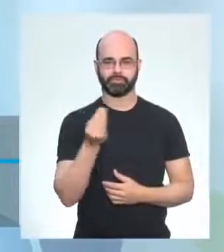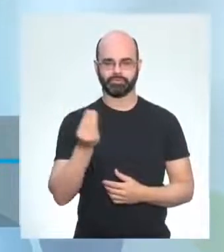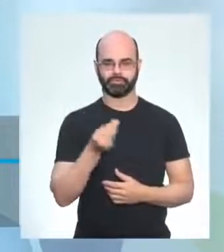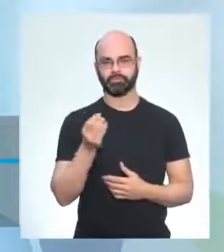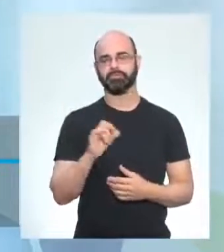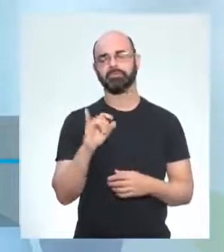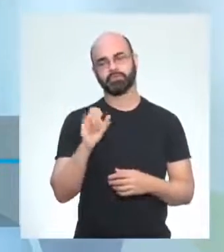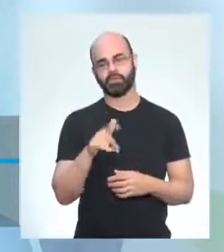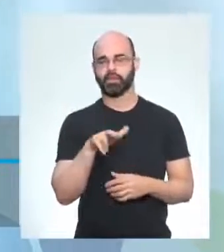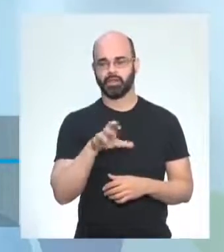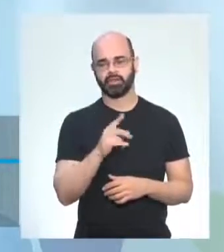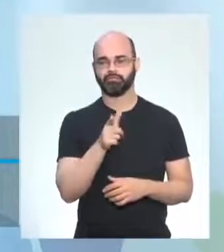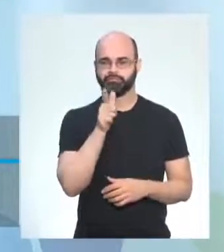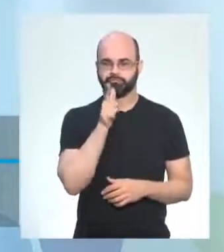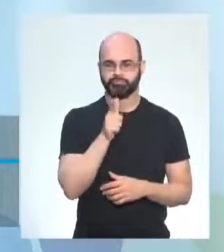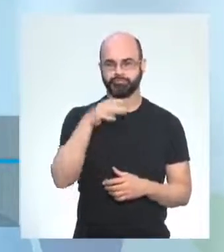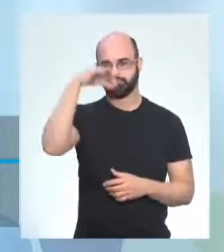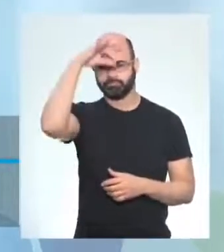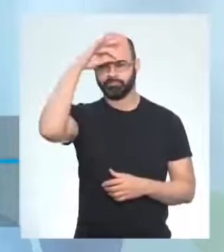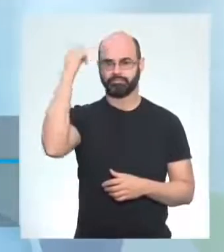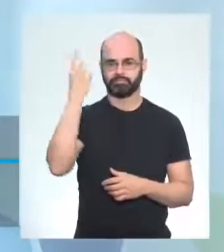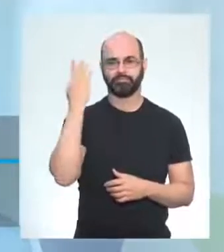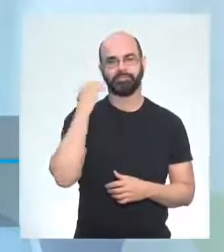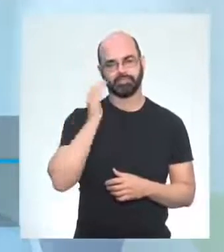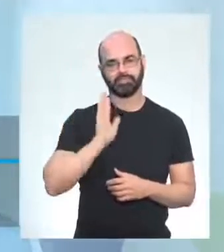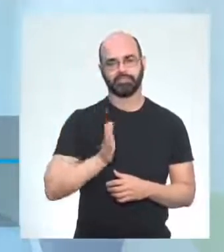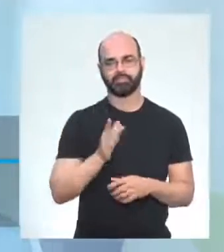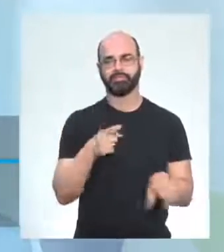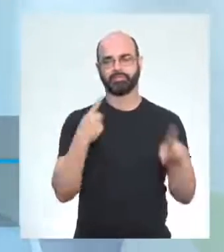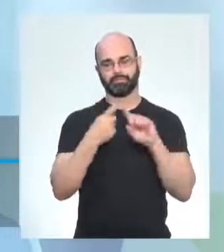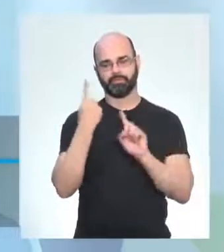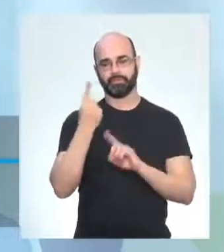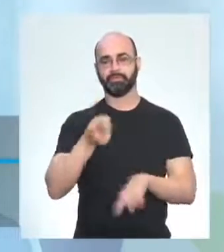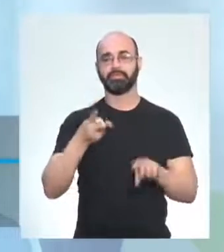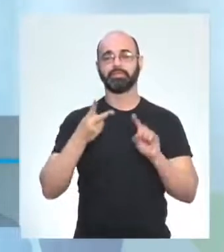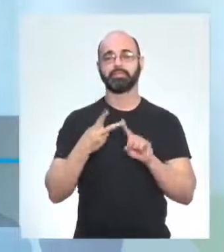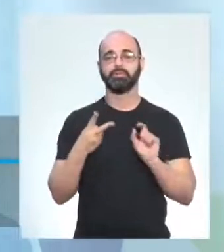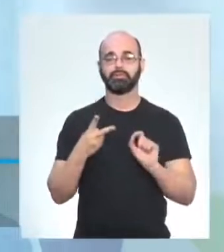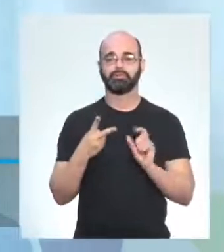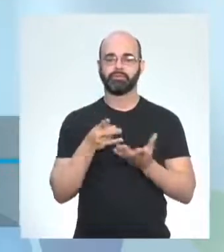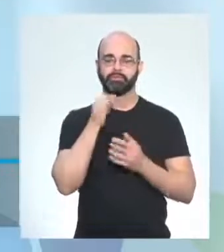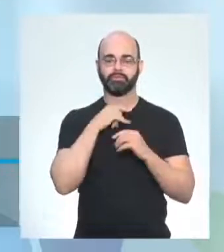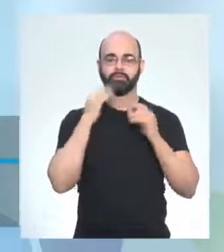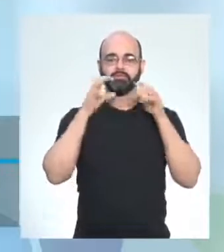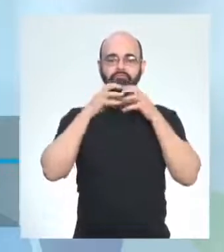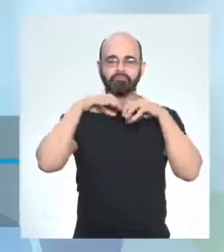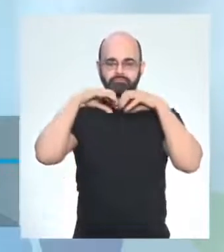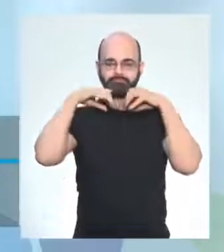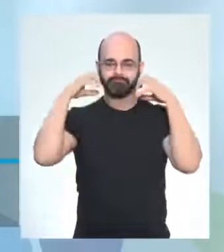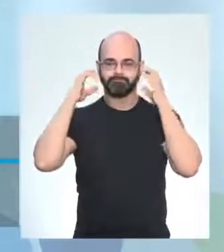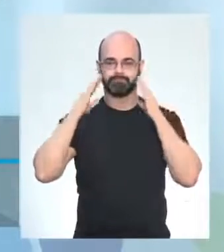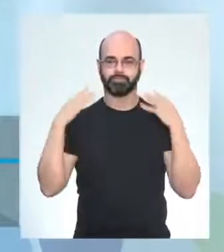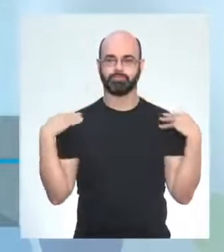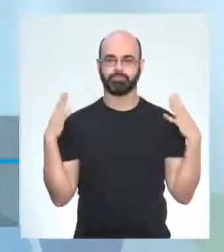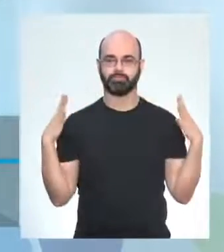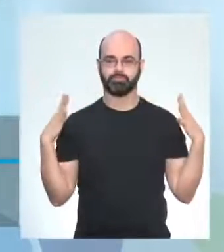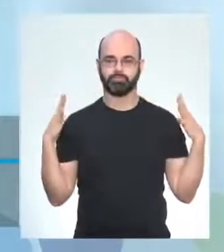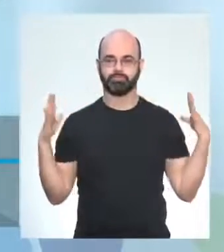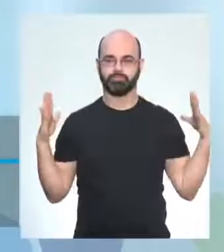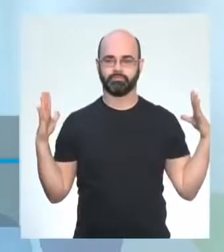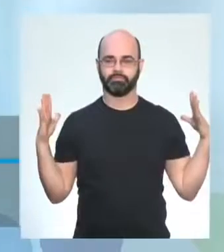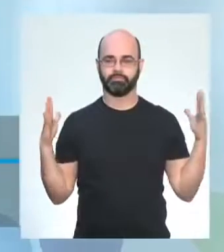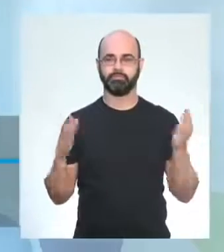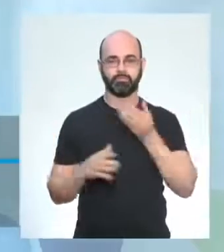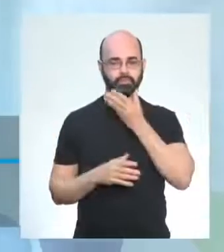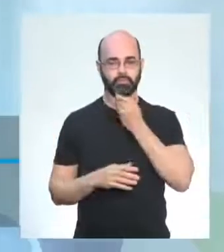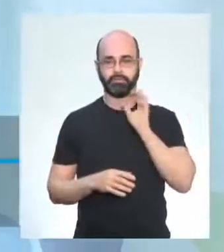órgão genital, que a gente já falou, que é a primária, as secundárias vão ser mesmo crescimento de pelo na face, alargamento do ombro, tá